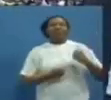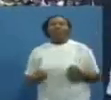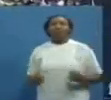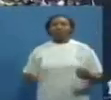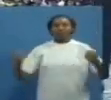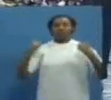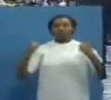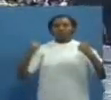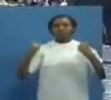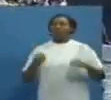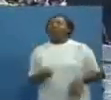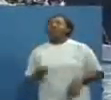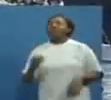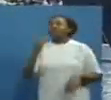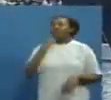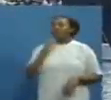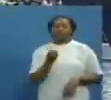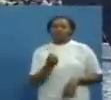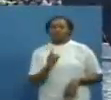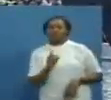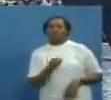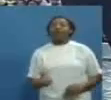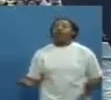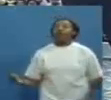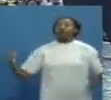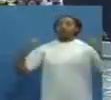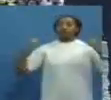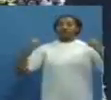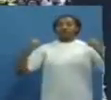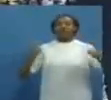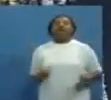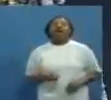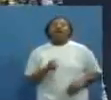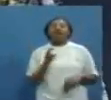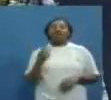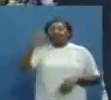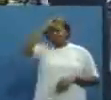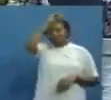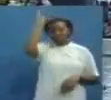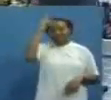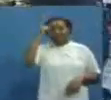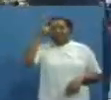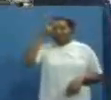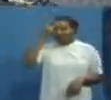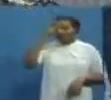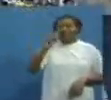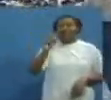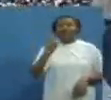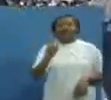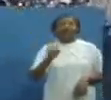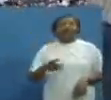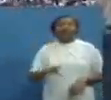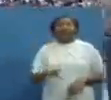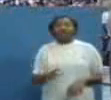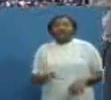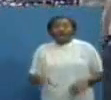nenhuma fraqueza. Robustecidos pelo Espírito, para o crescimento do vosso homem interior.